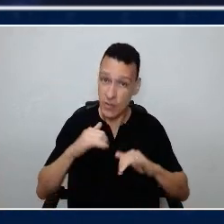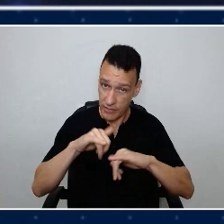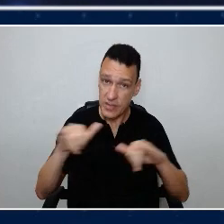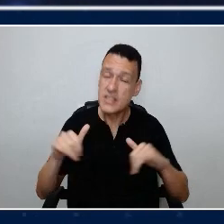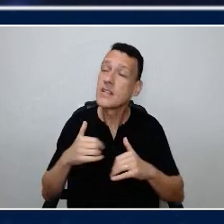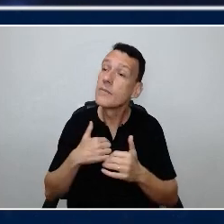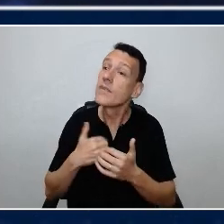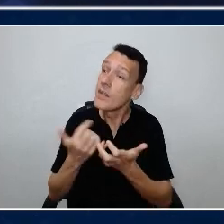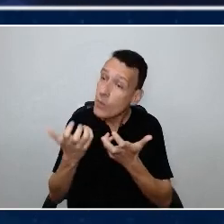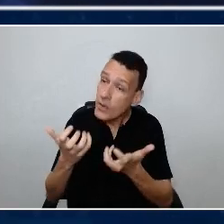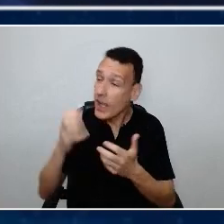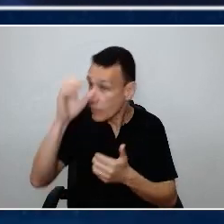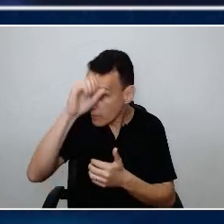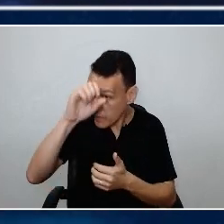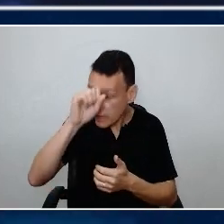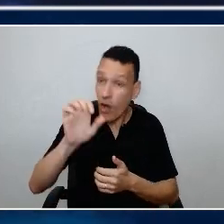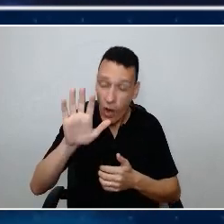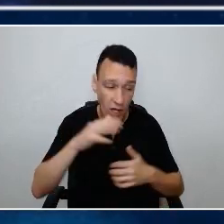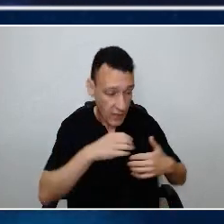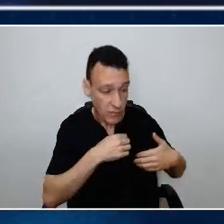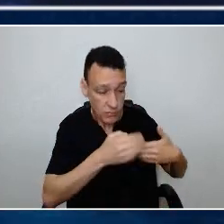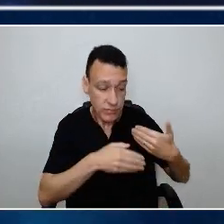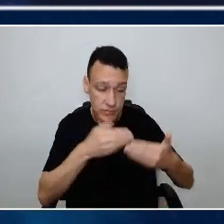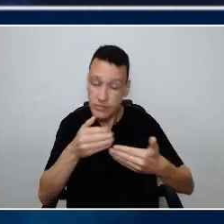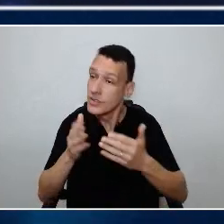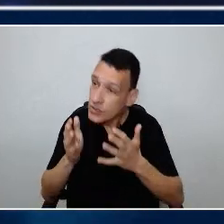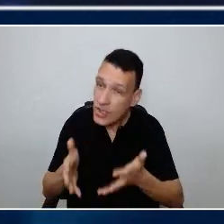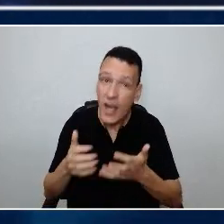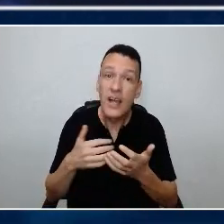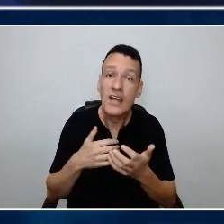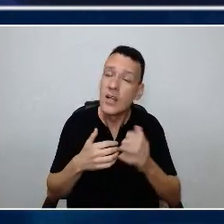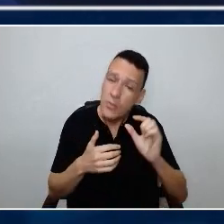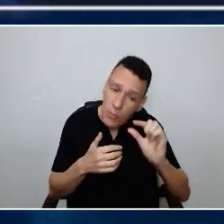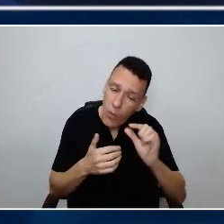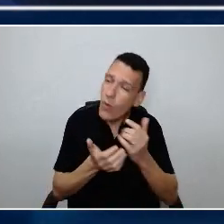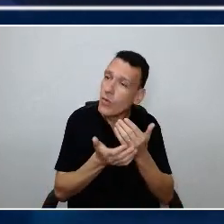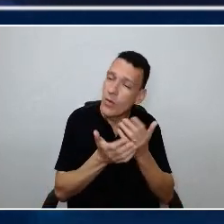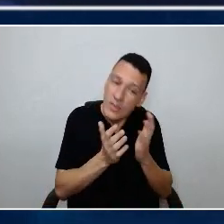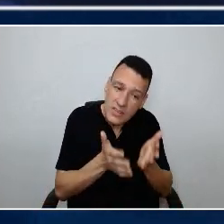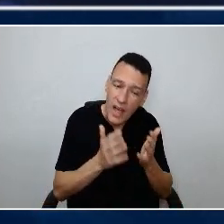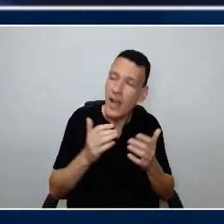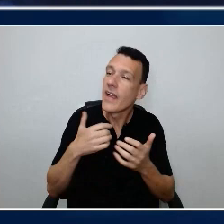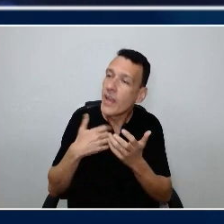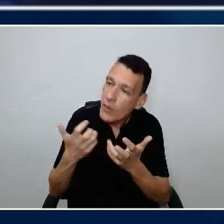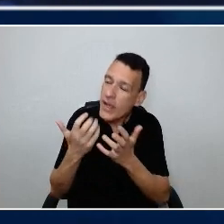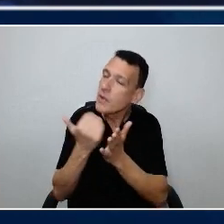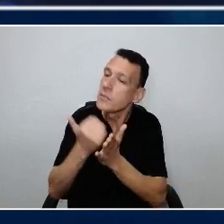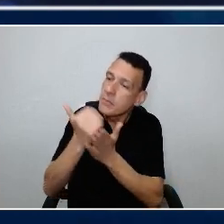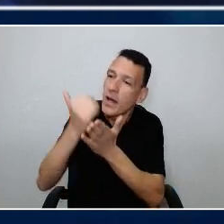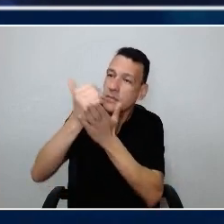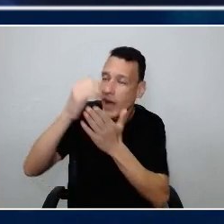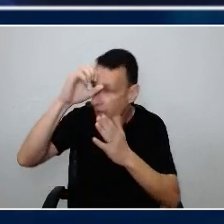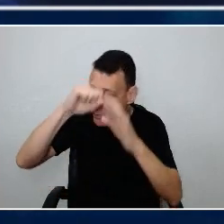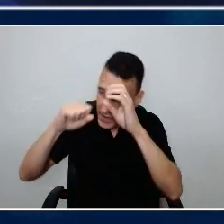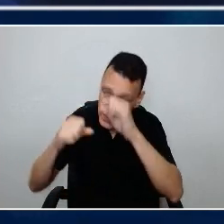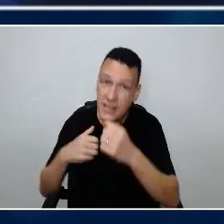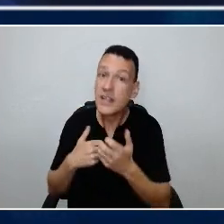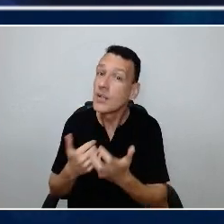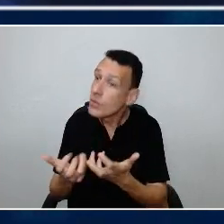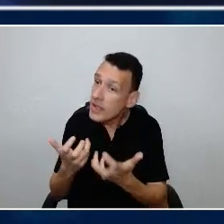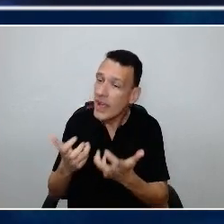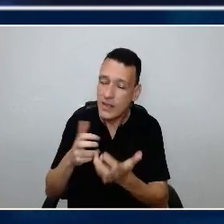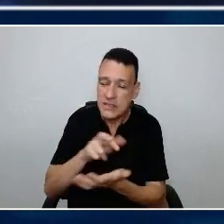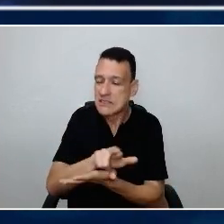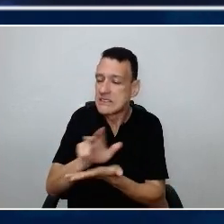trajetória que você teve até agora Foi só um foi só um pouquinho foi só um passo sabe eu tenho tanto aprender eu quero tanto aprender e mas